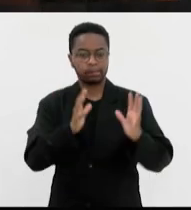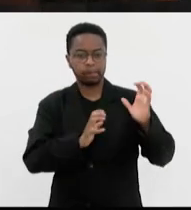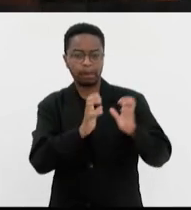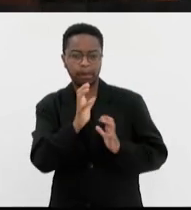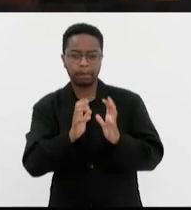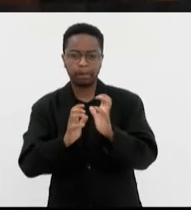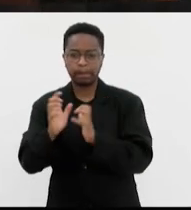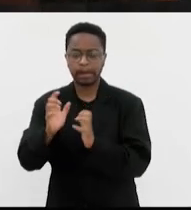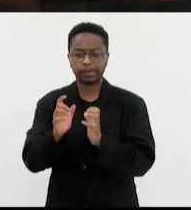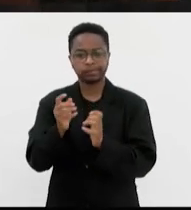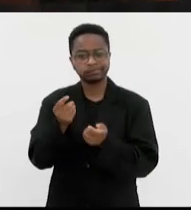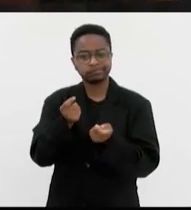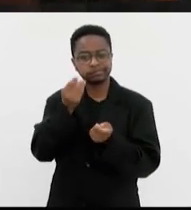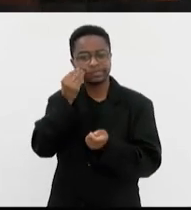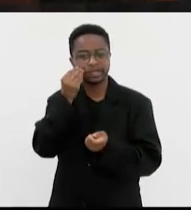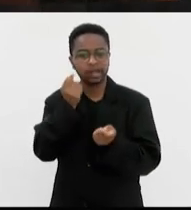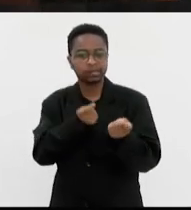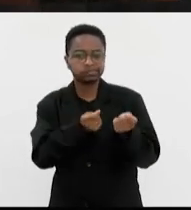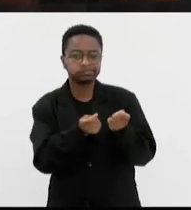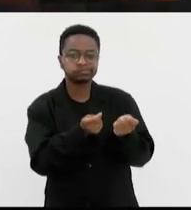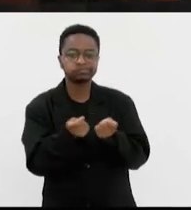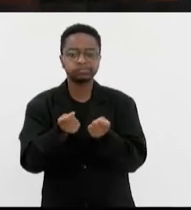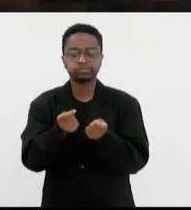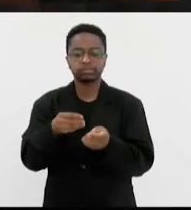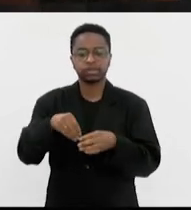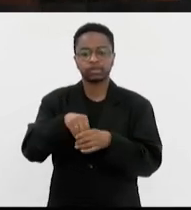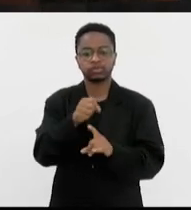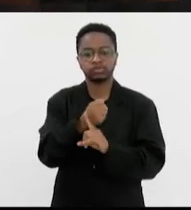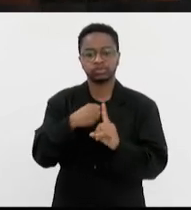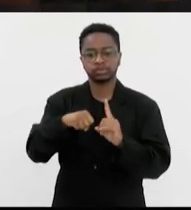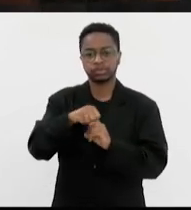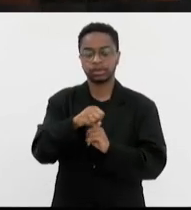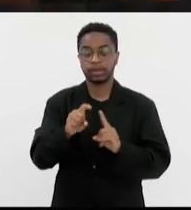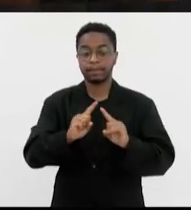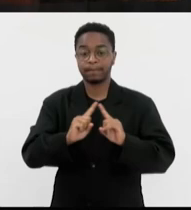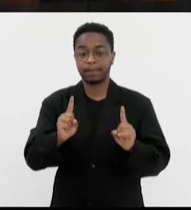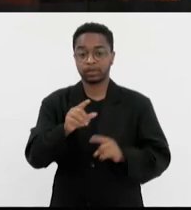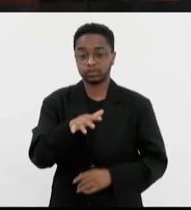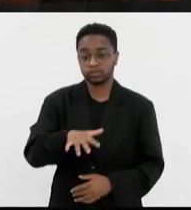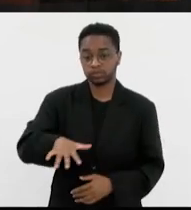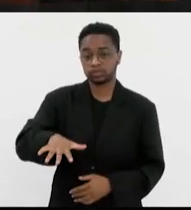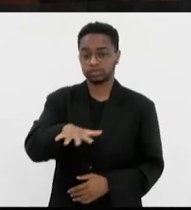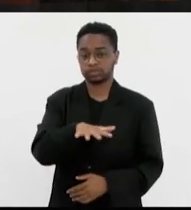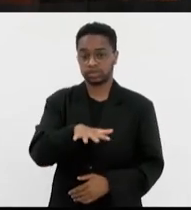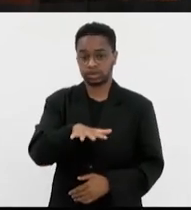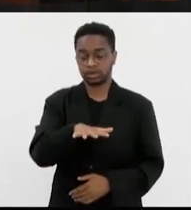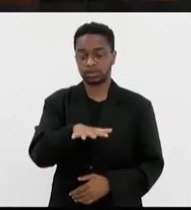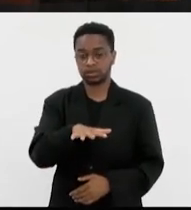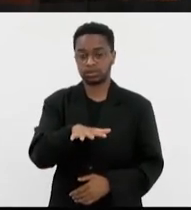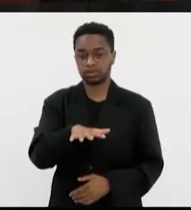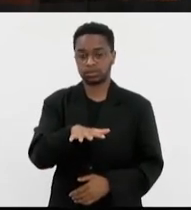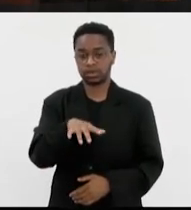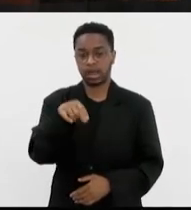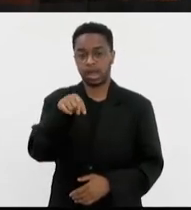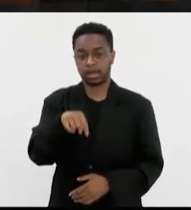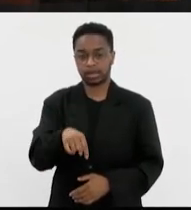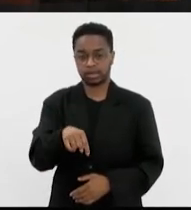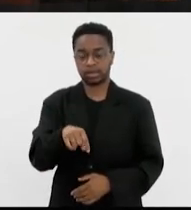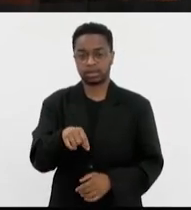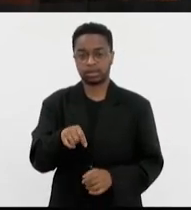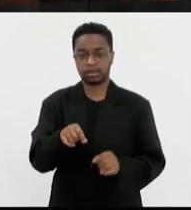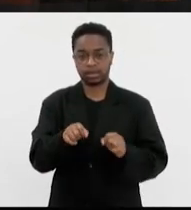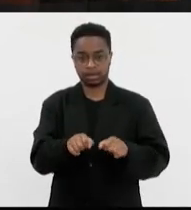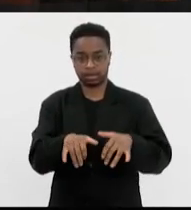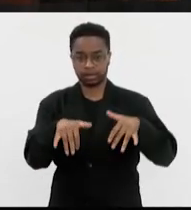no bojo da sociedade. Mas, em geral, senhor presidente, o parlamento fluminense, e o senhor